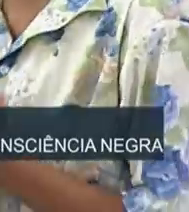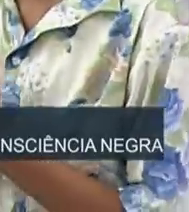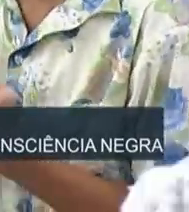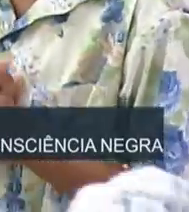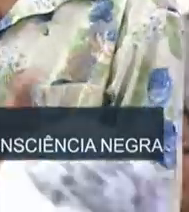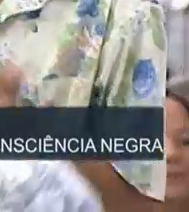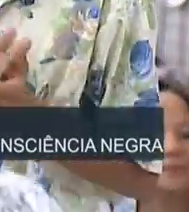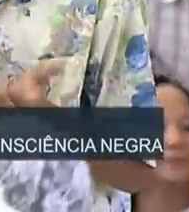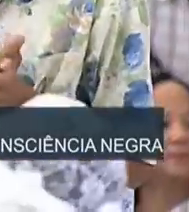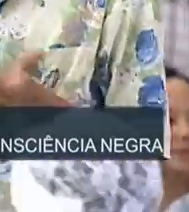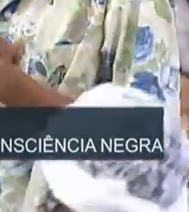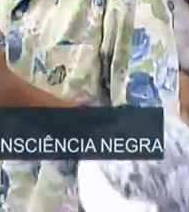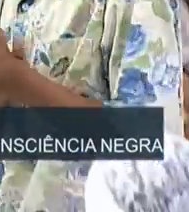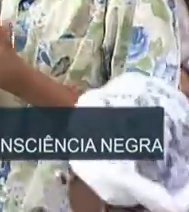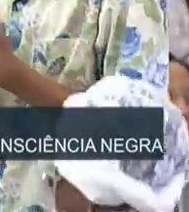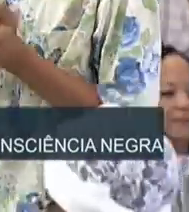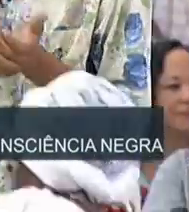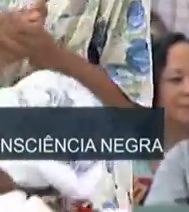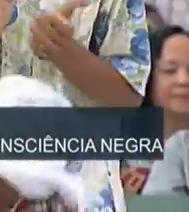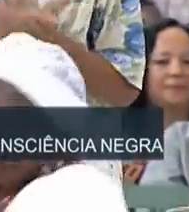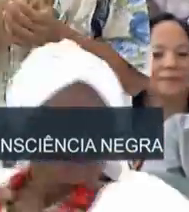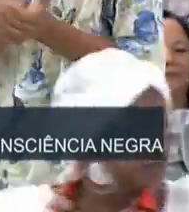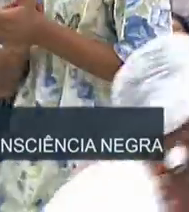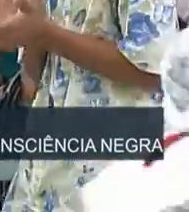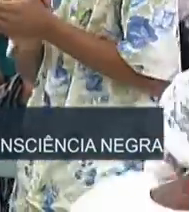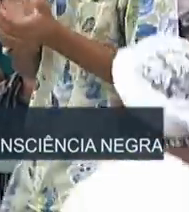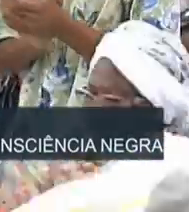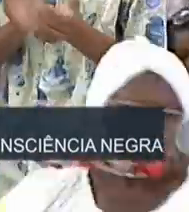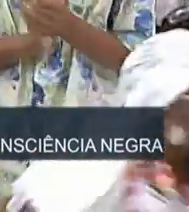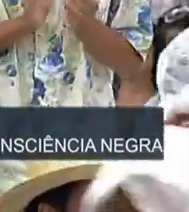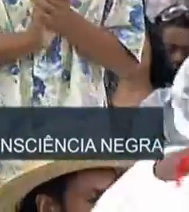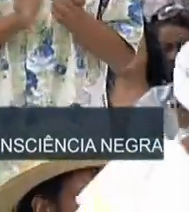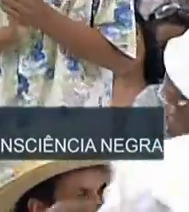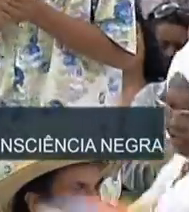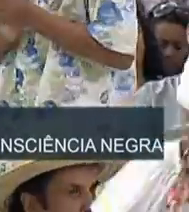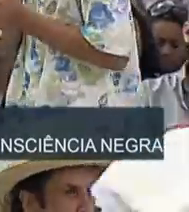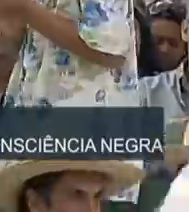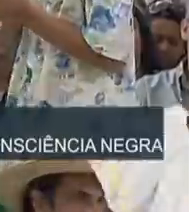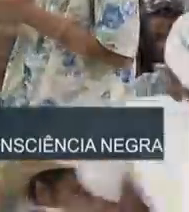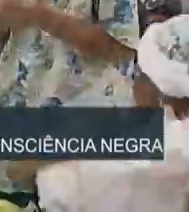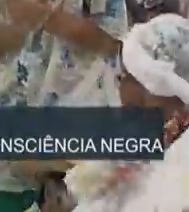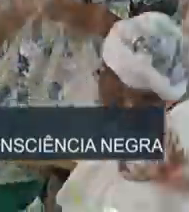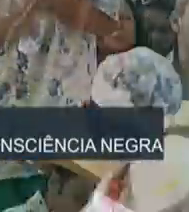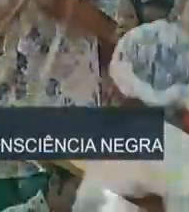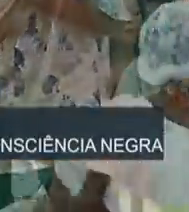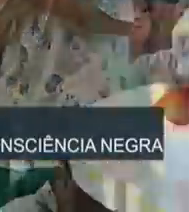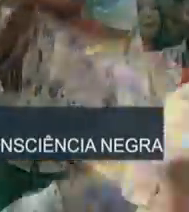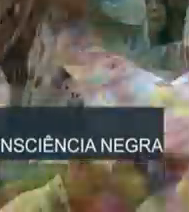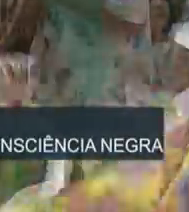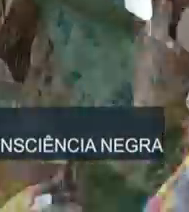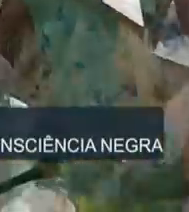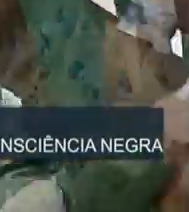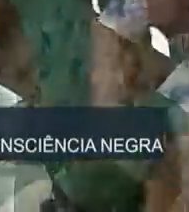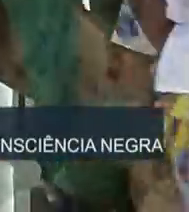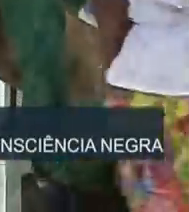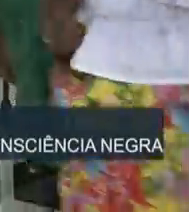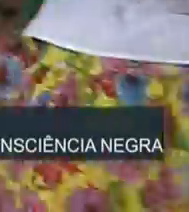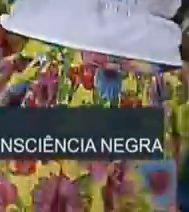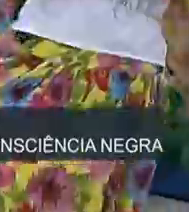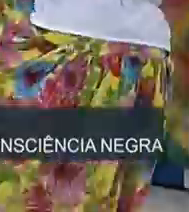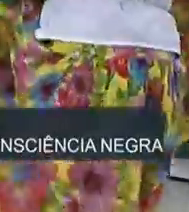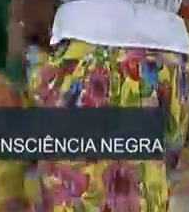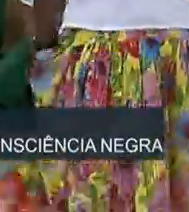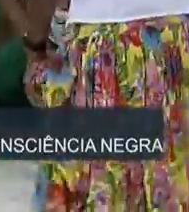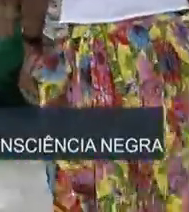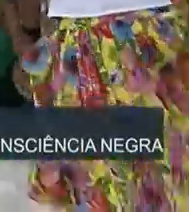bae eu fui na festa do Sant bae e bae coreiras bae eu fui na